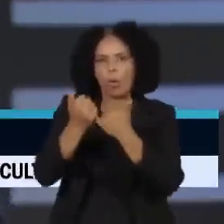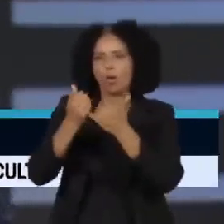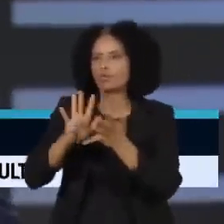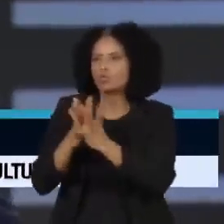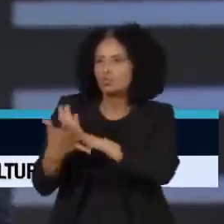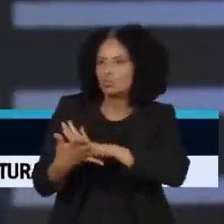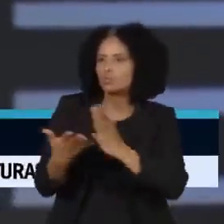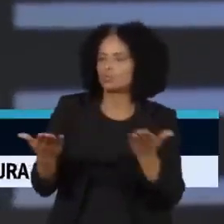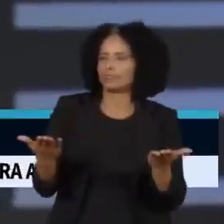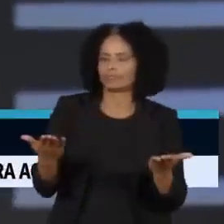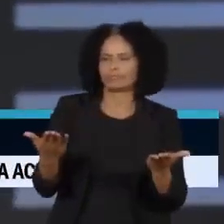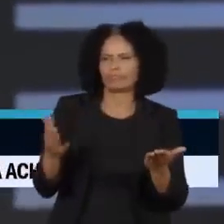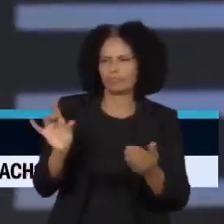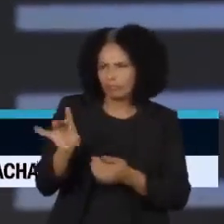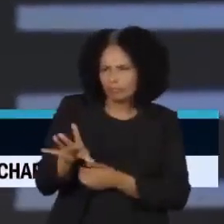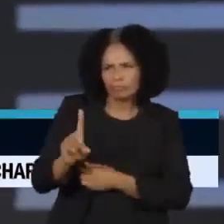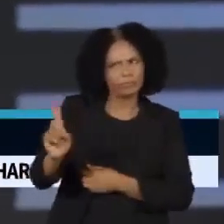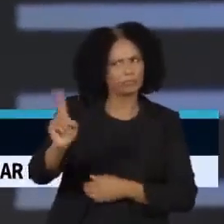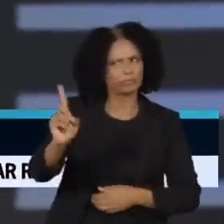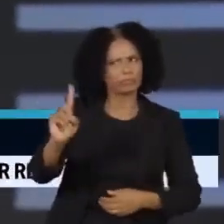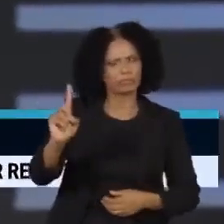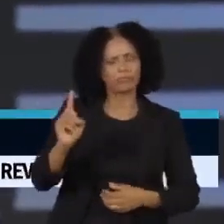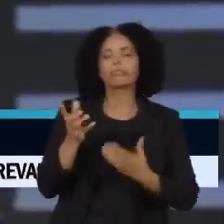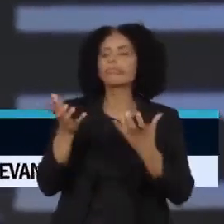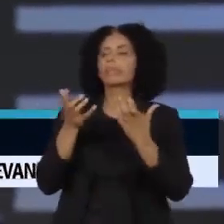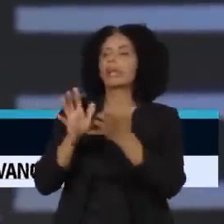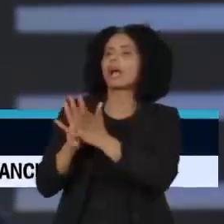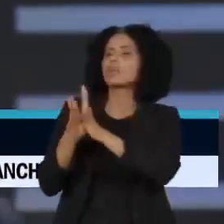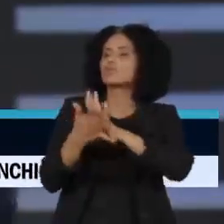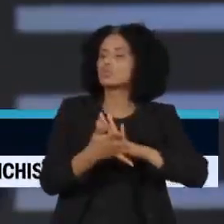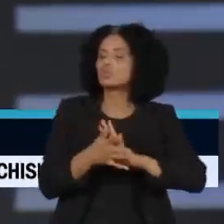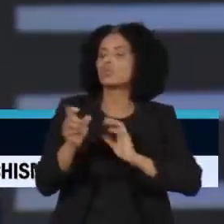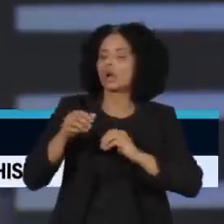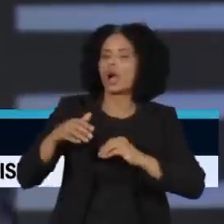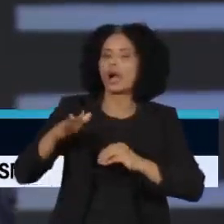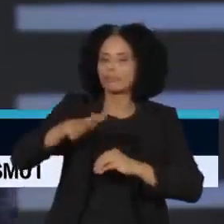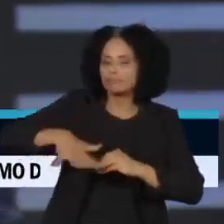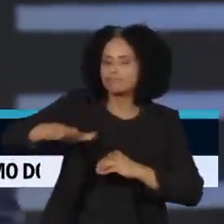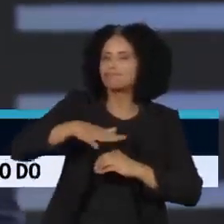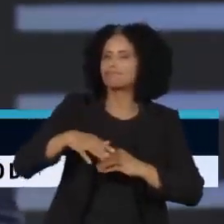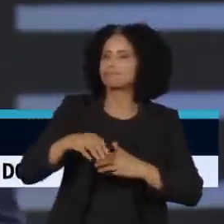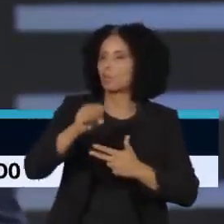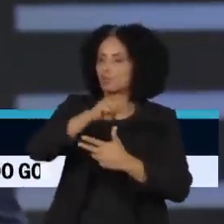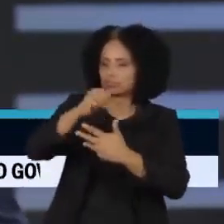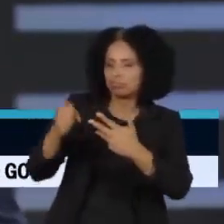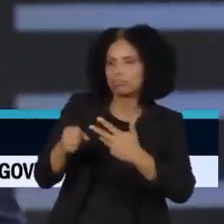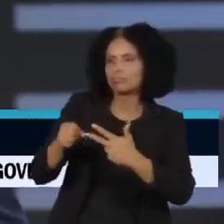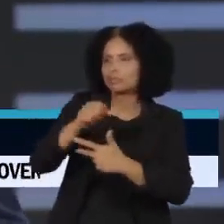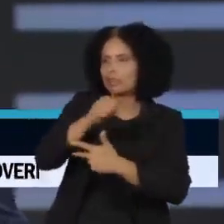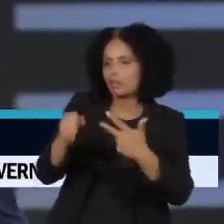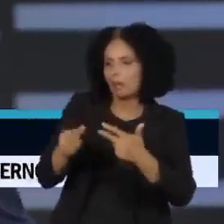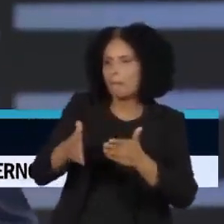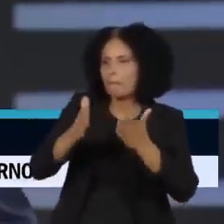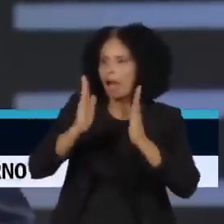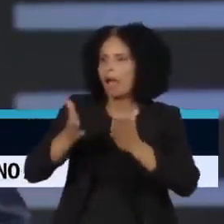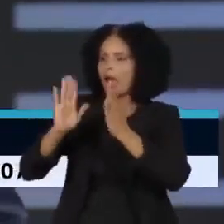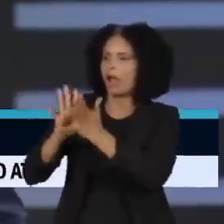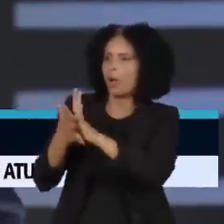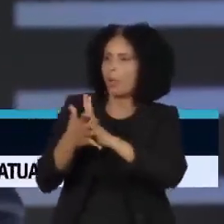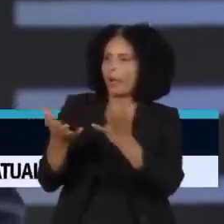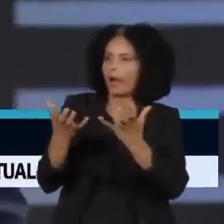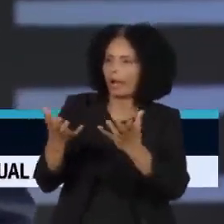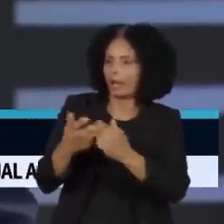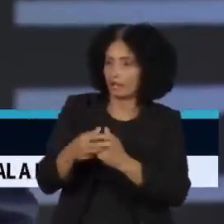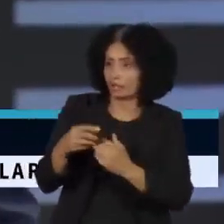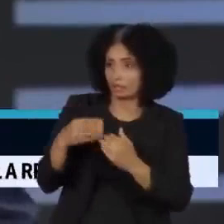mas mais do que isso eles destruíram queriam destruir a estrutura constitucional aquela senhora dizendo nós ouvimos aí nós tomamos o